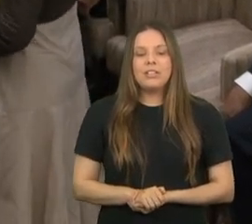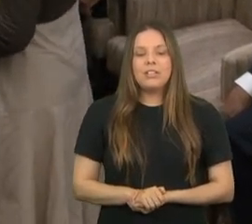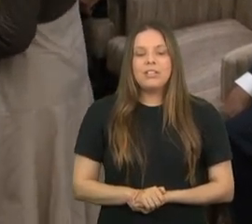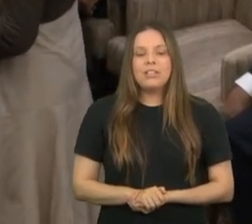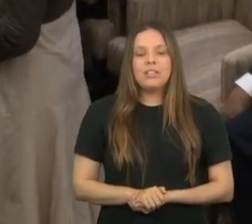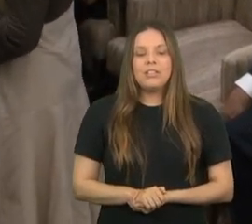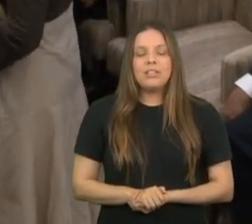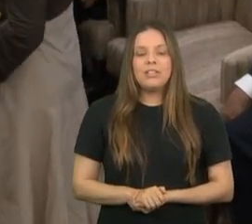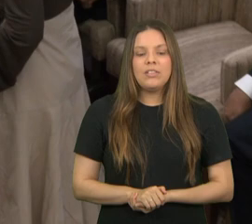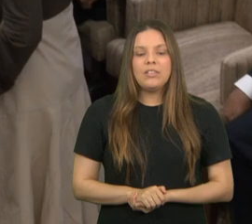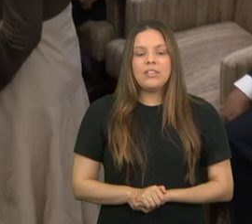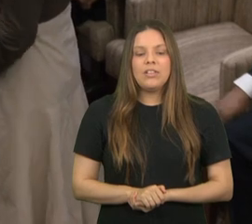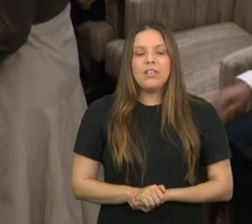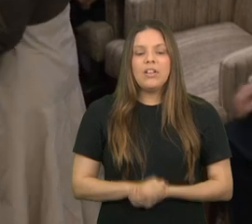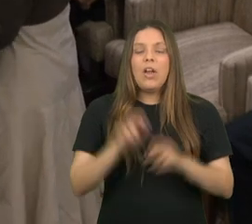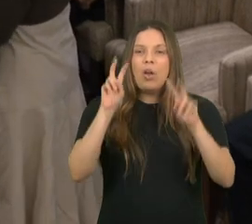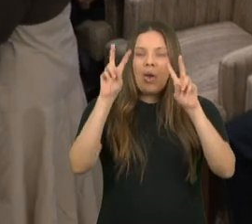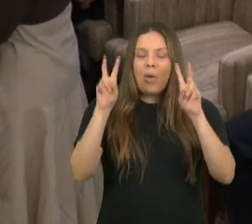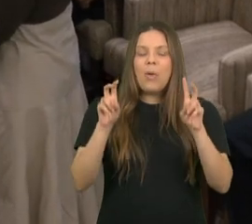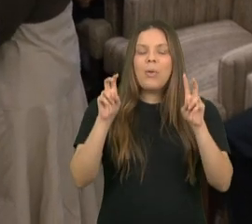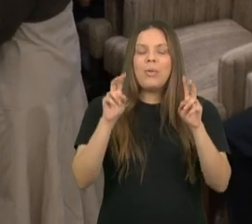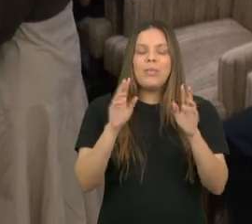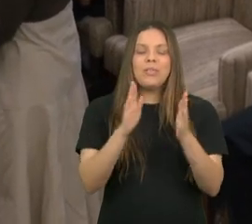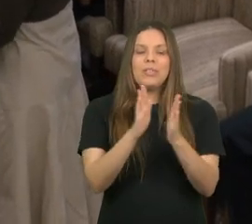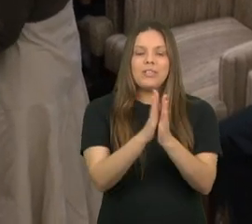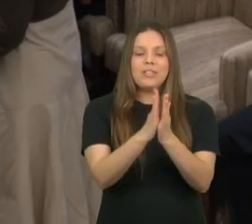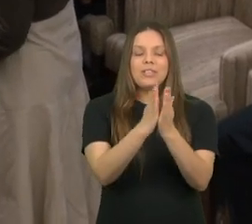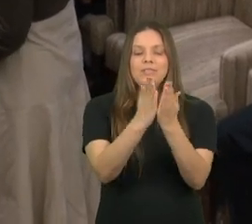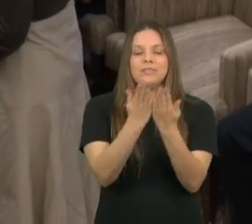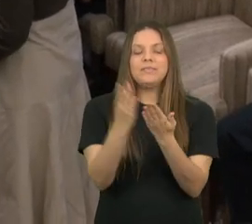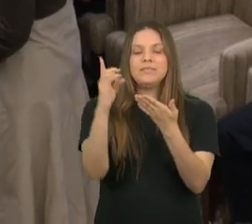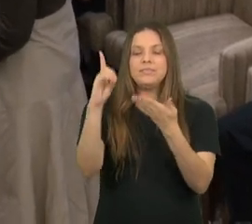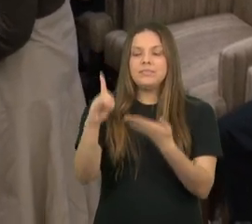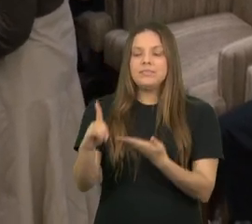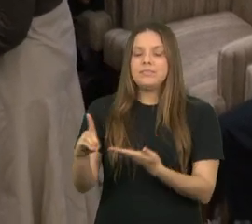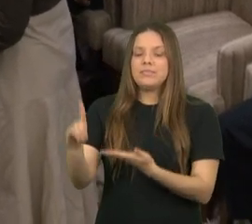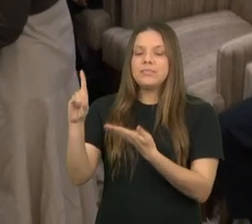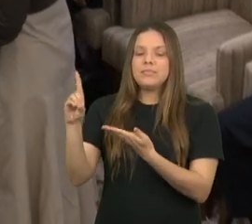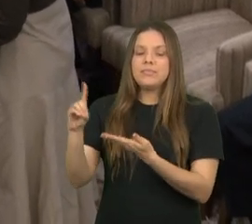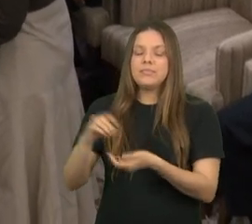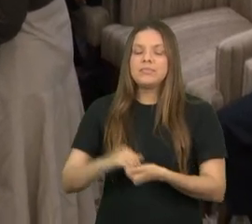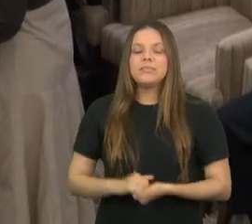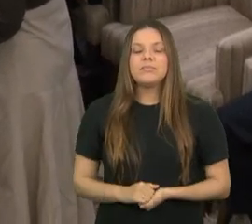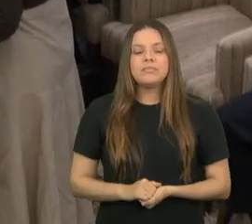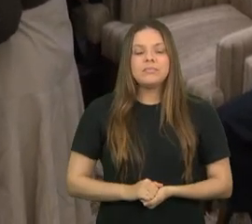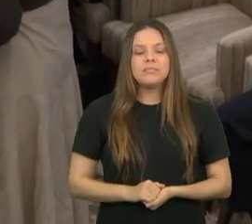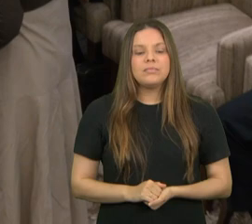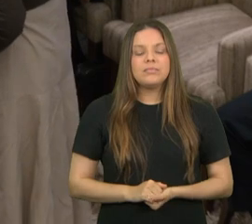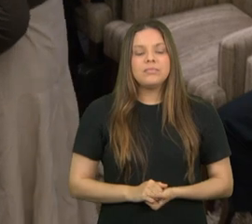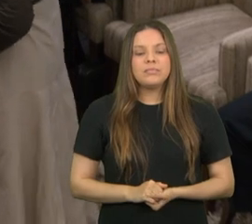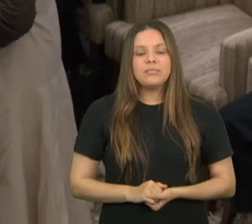lá. Texto bíblico, acho que está na minha Bíblia aqui, pastor. A tradução, que foi a tradução.